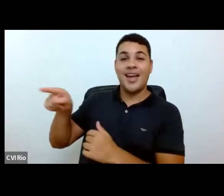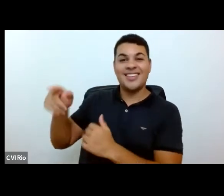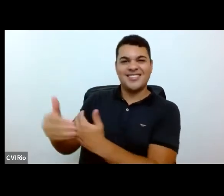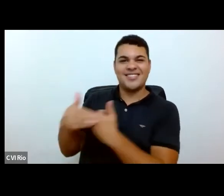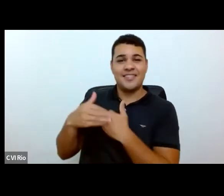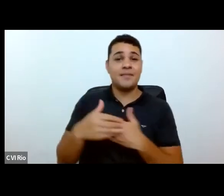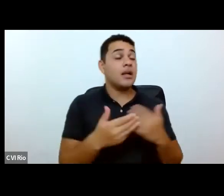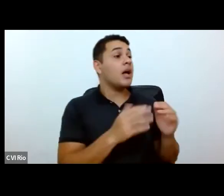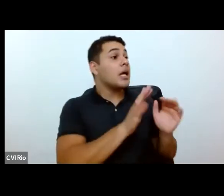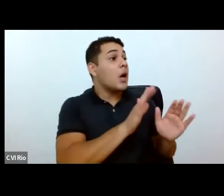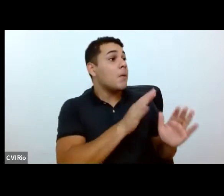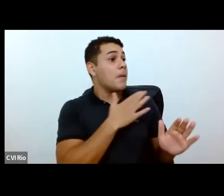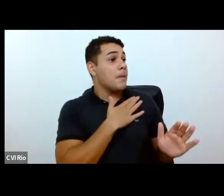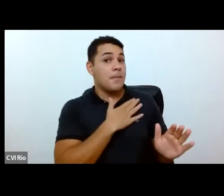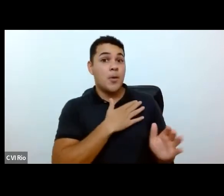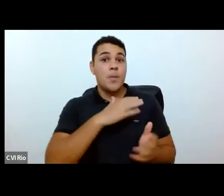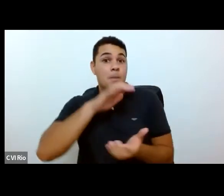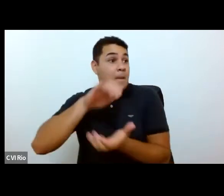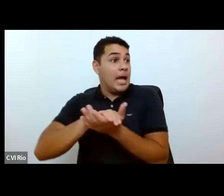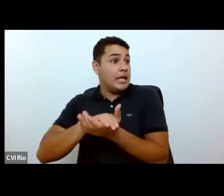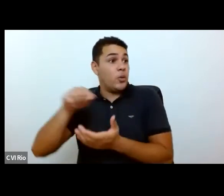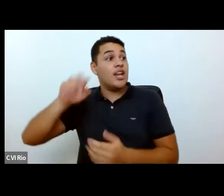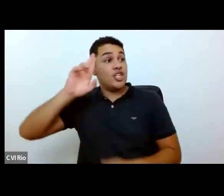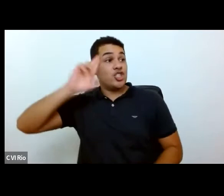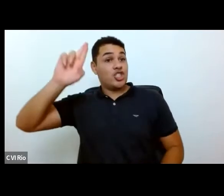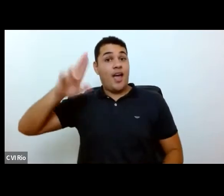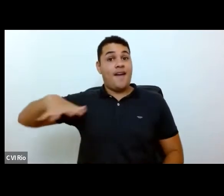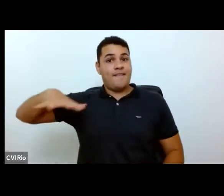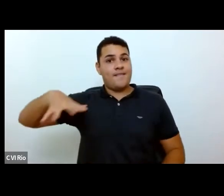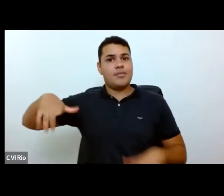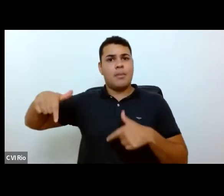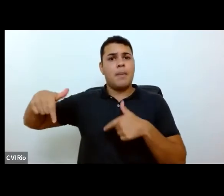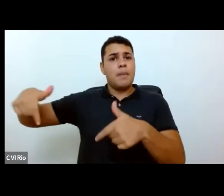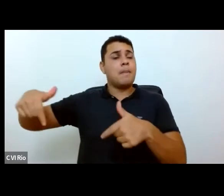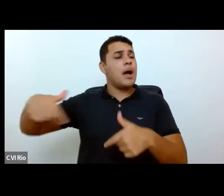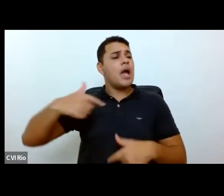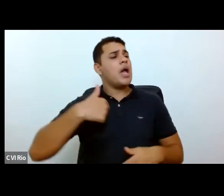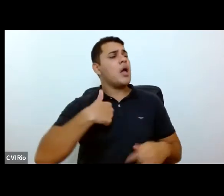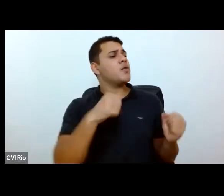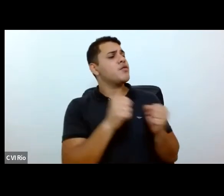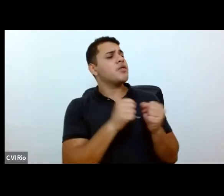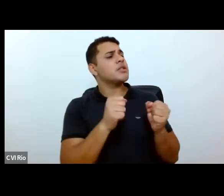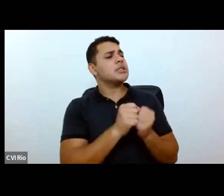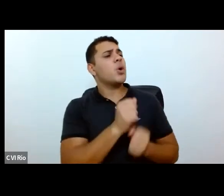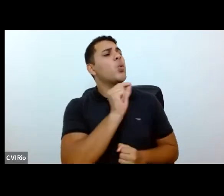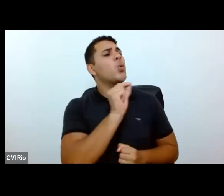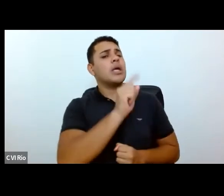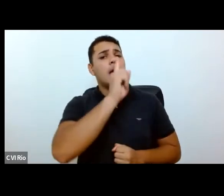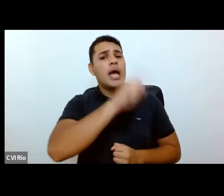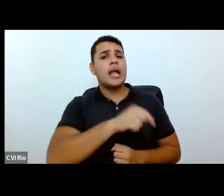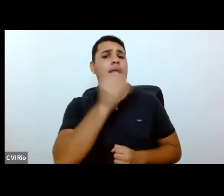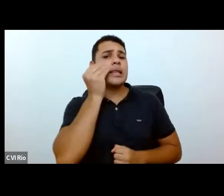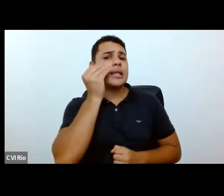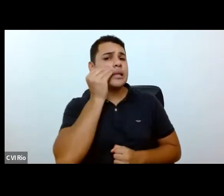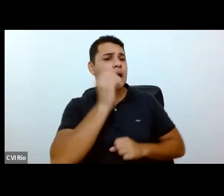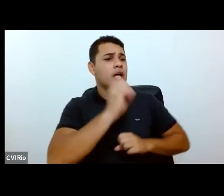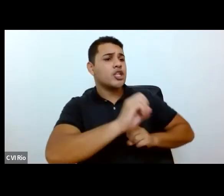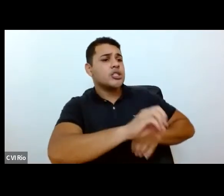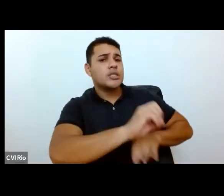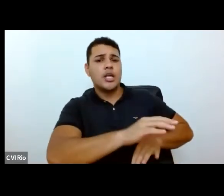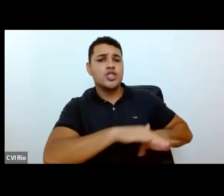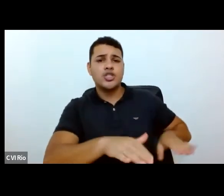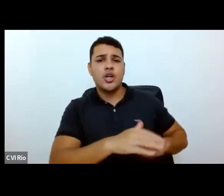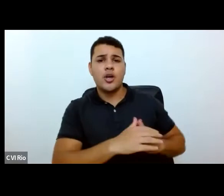meu marido era liderança e a única coisa que eu fazia era abrir grande braçada de roça. E eu perguntei para